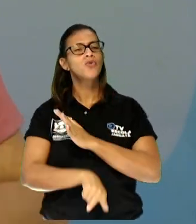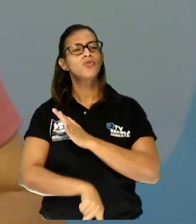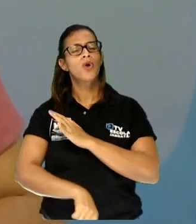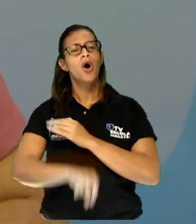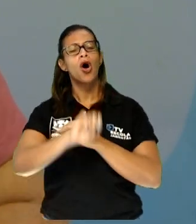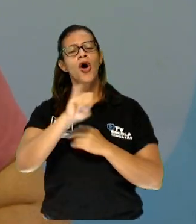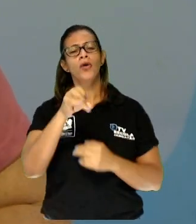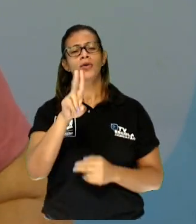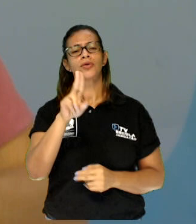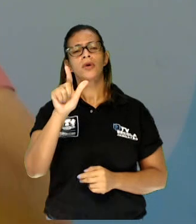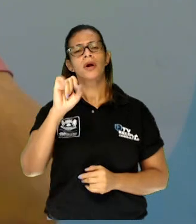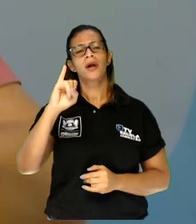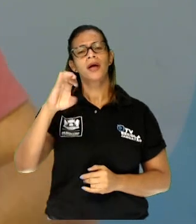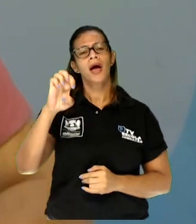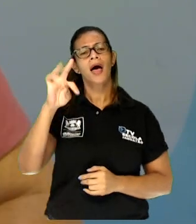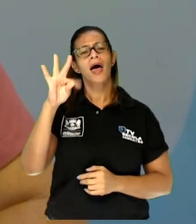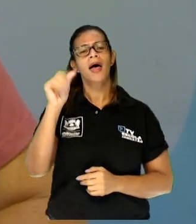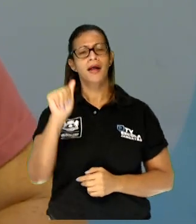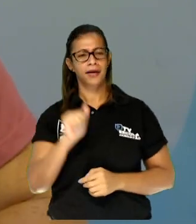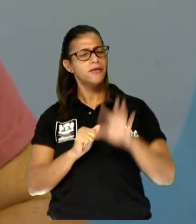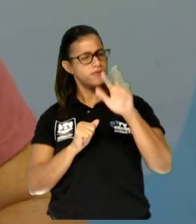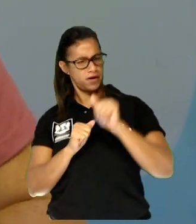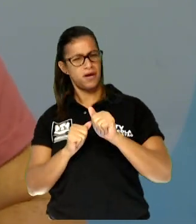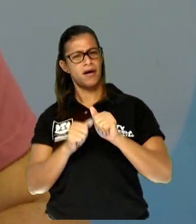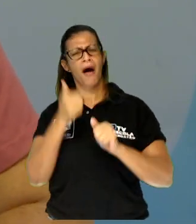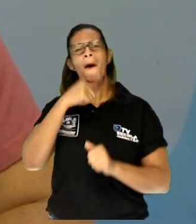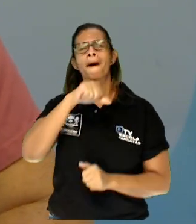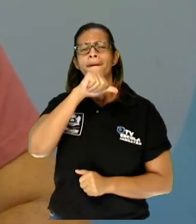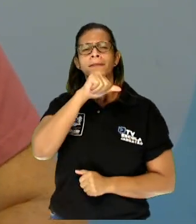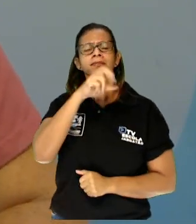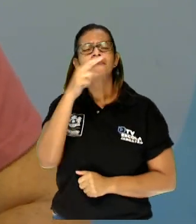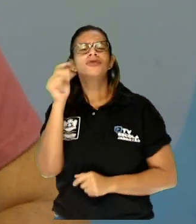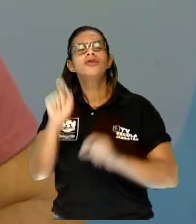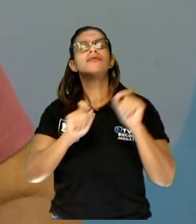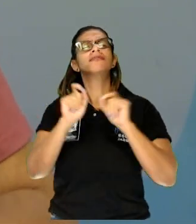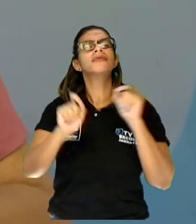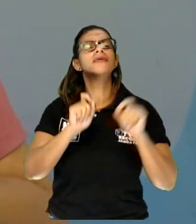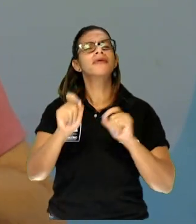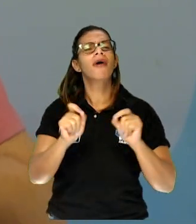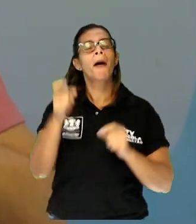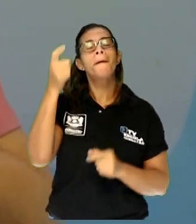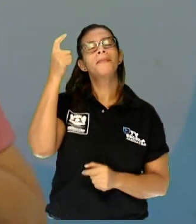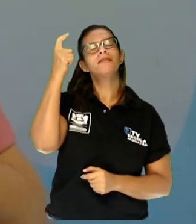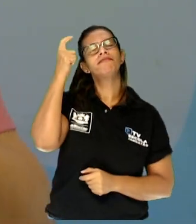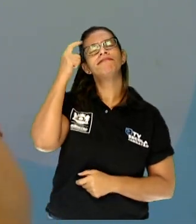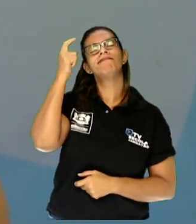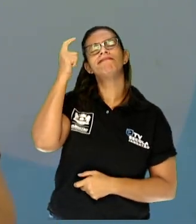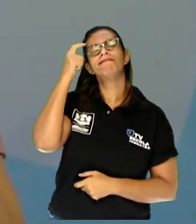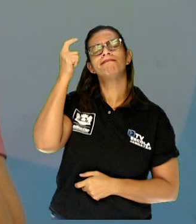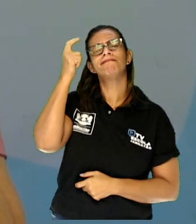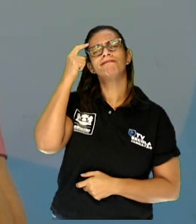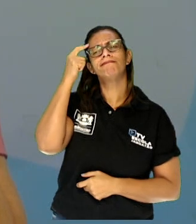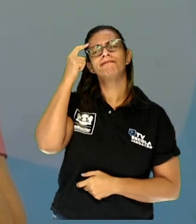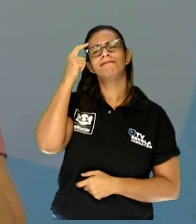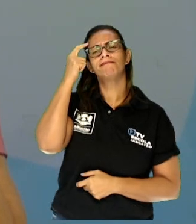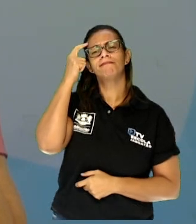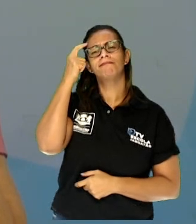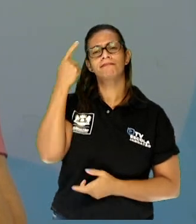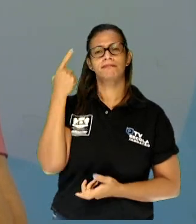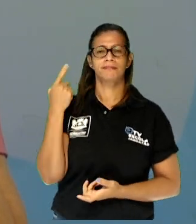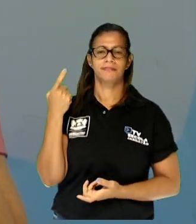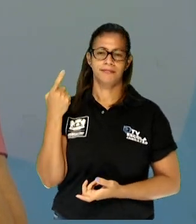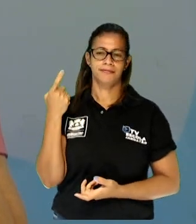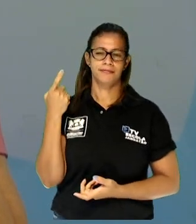cá. Mãe, tem cheiro de quê? E Juliette pensou, pensou. E